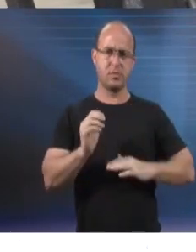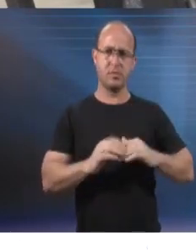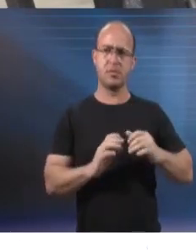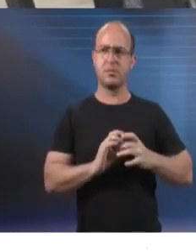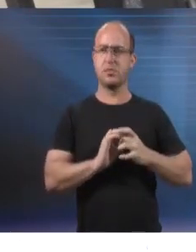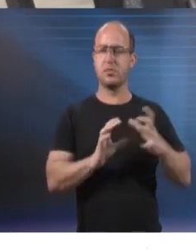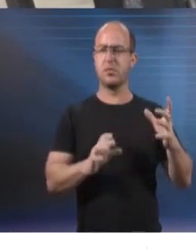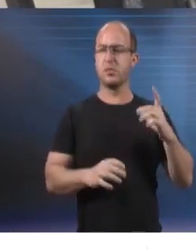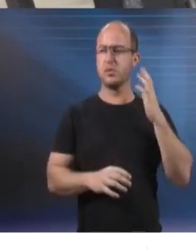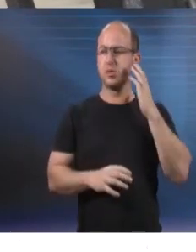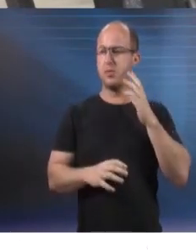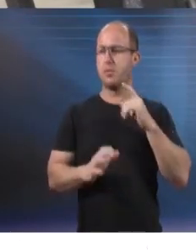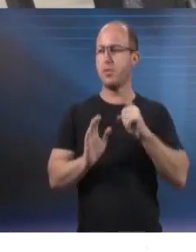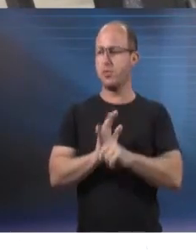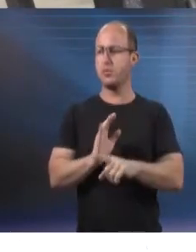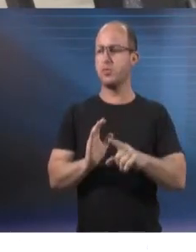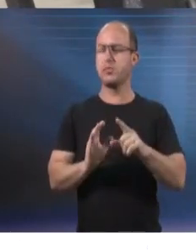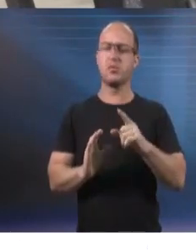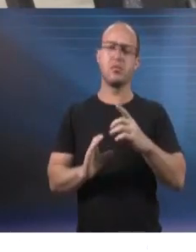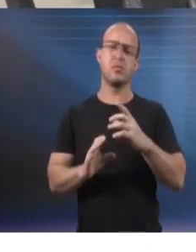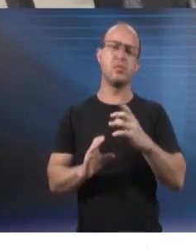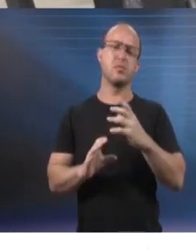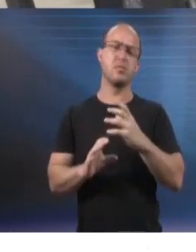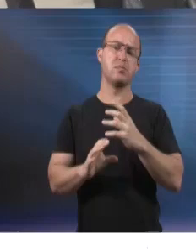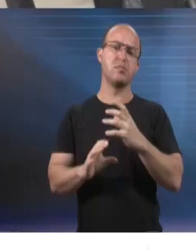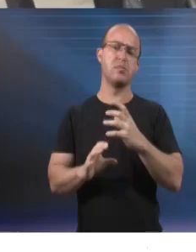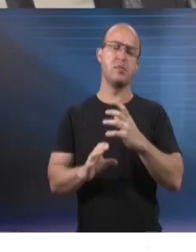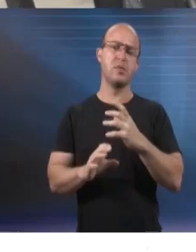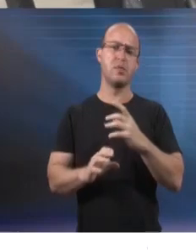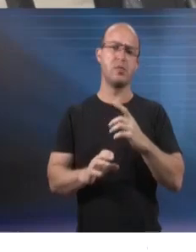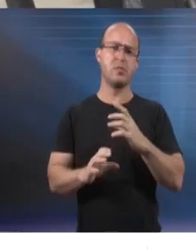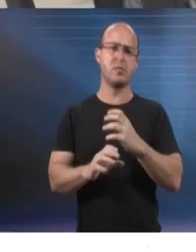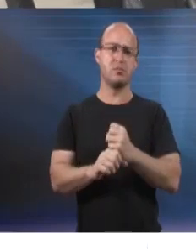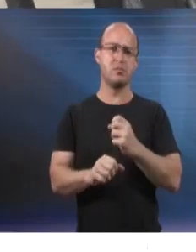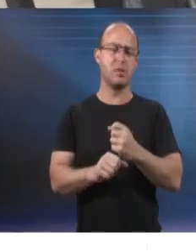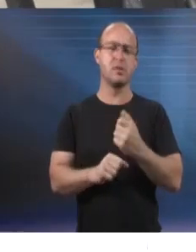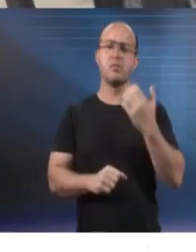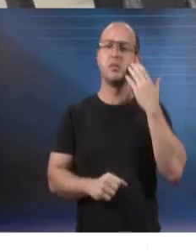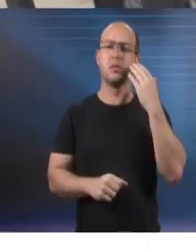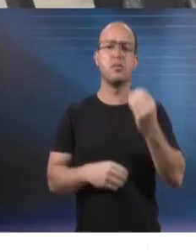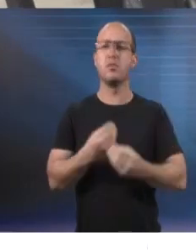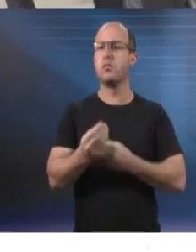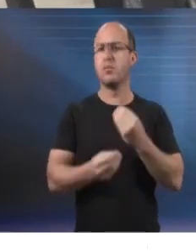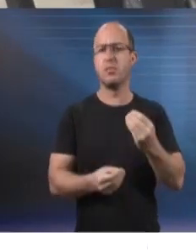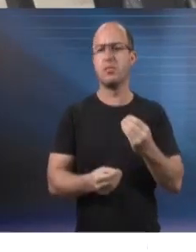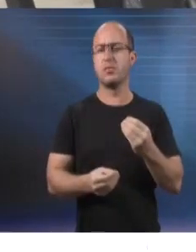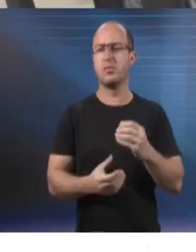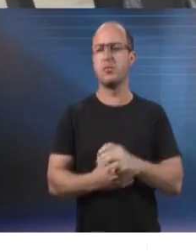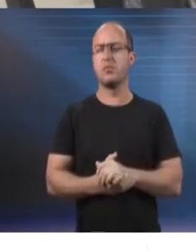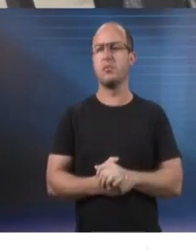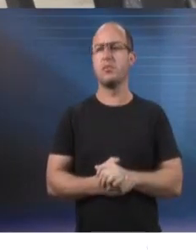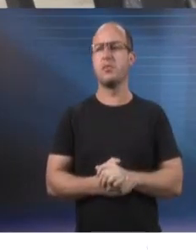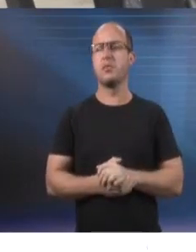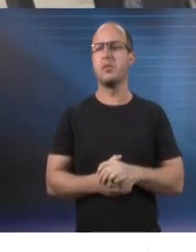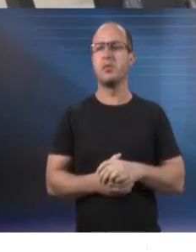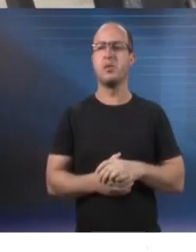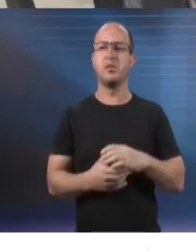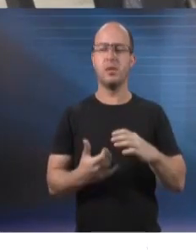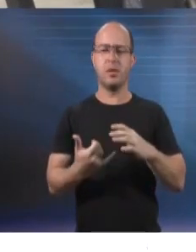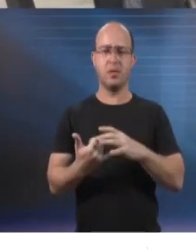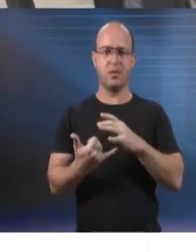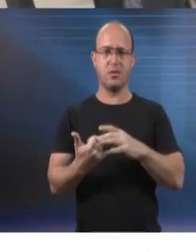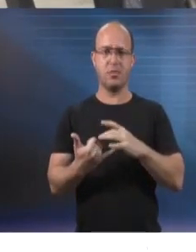seus contadores para saber como a reforma tributária vai afetar a sua atividade. E até o jogo do Tigrinho vai